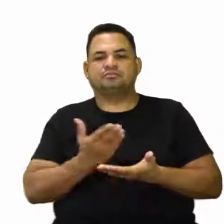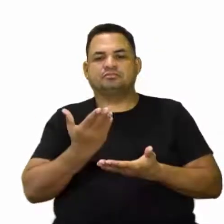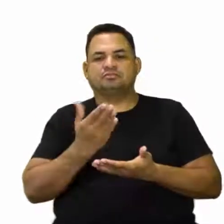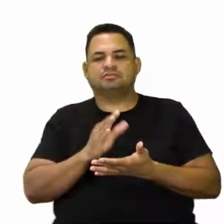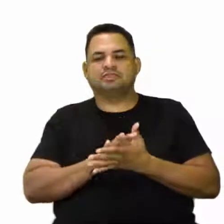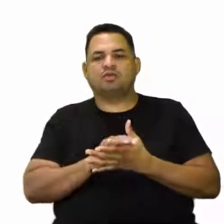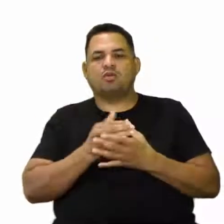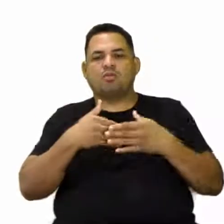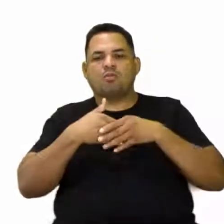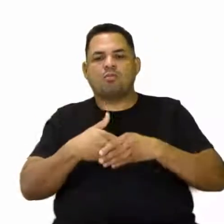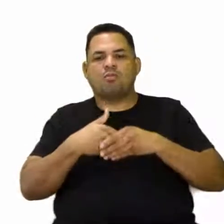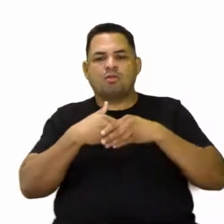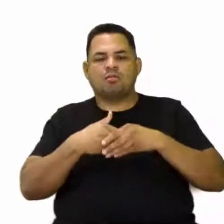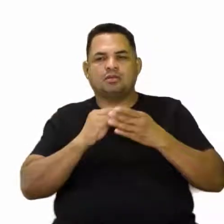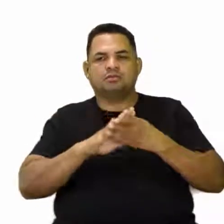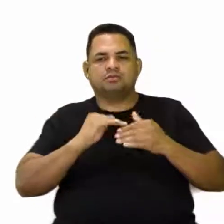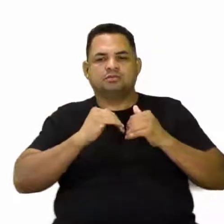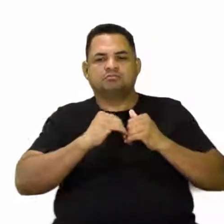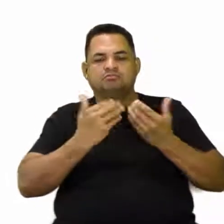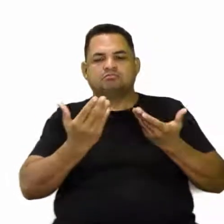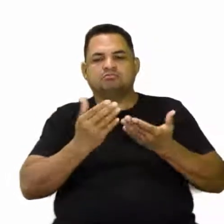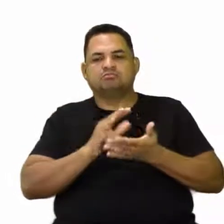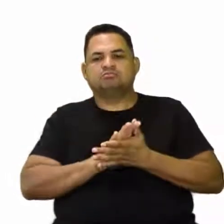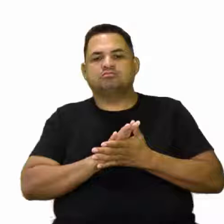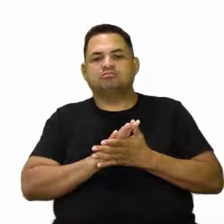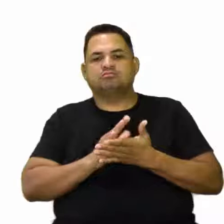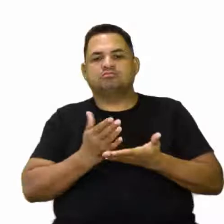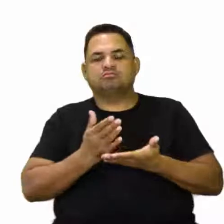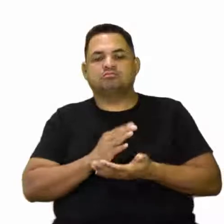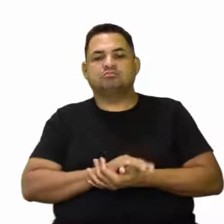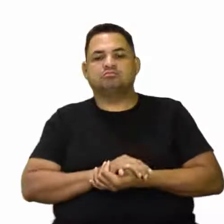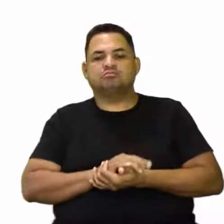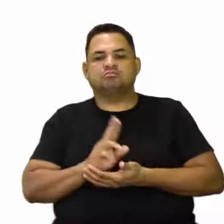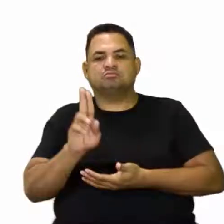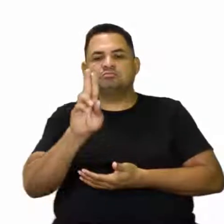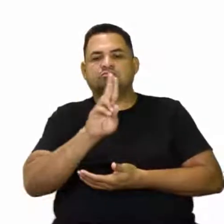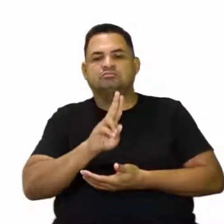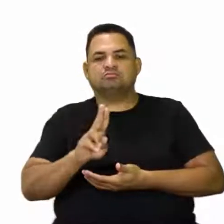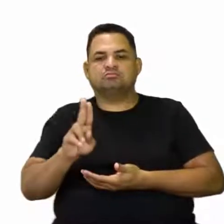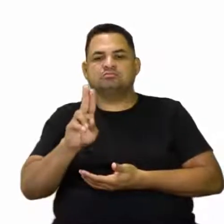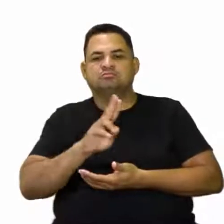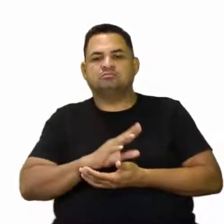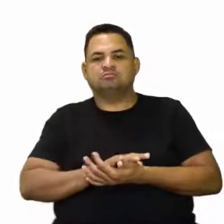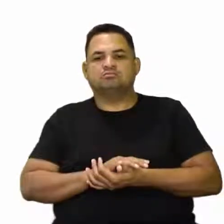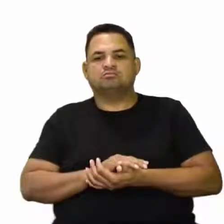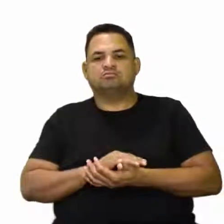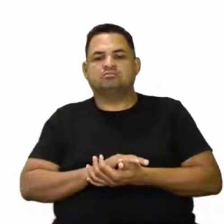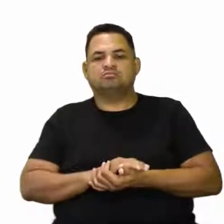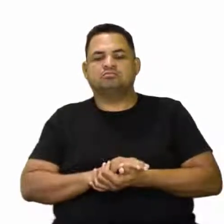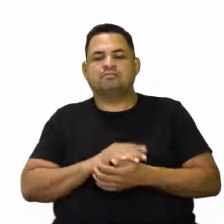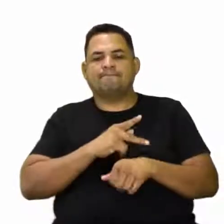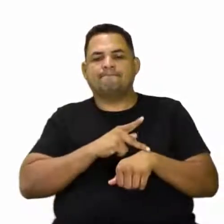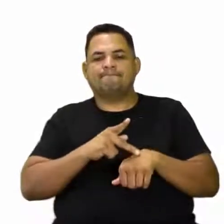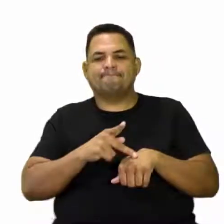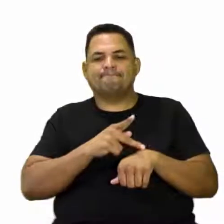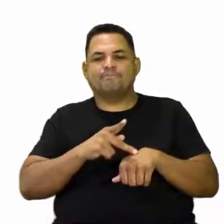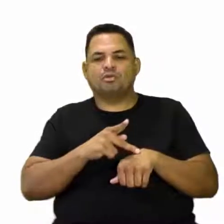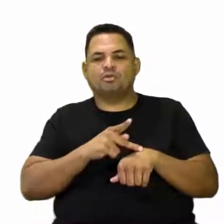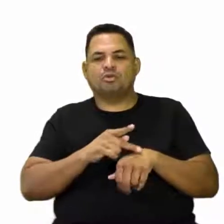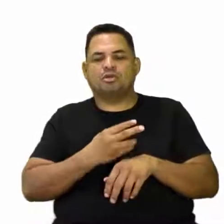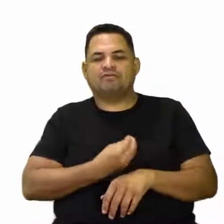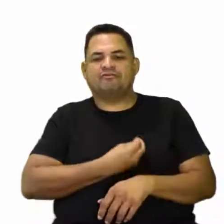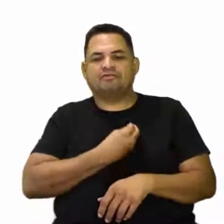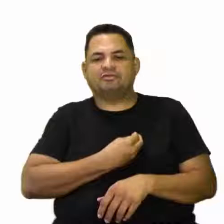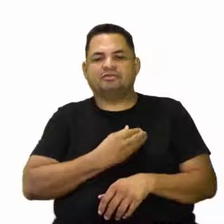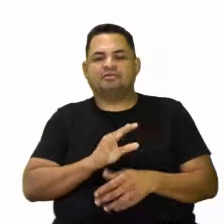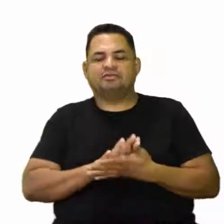de se cumprimentar ou se despedir de alguém na Costa Rica é usando a expressão pura vida. Olha! Oi, ou